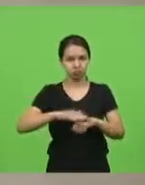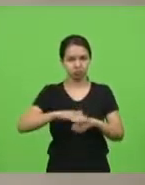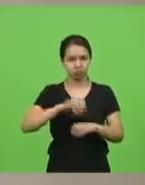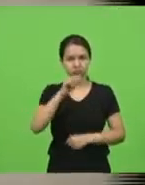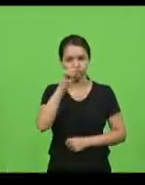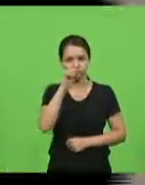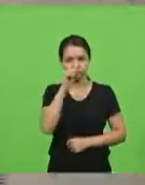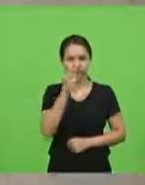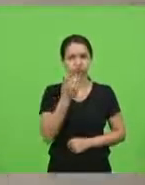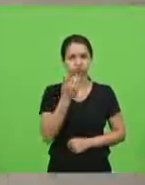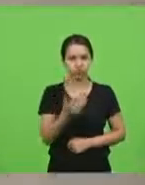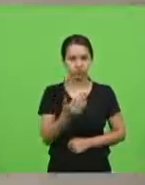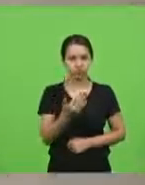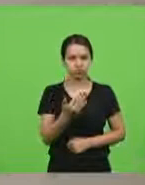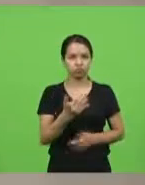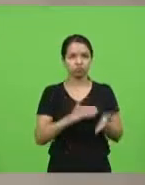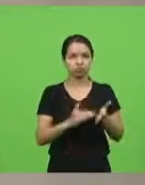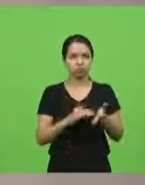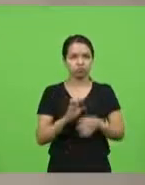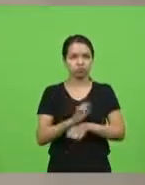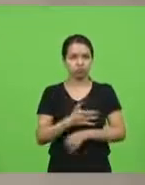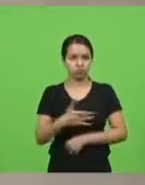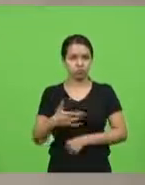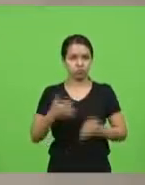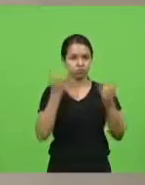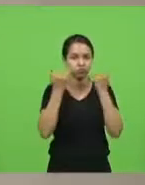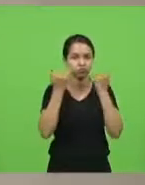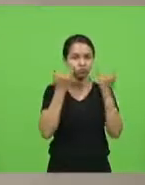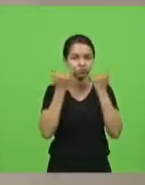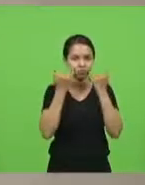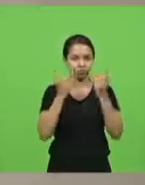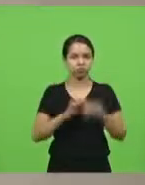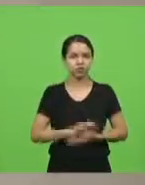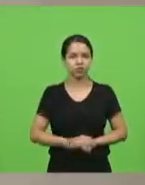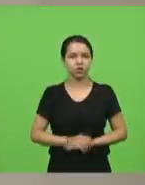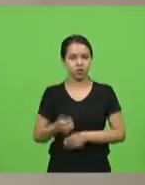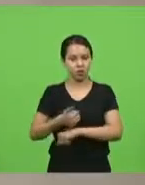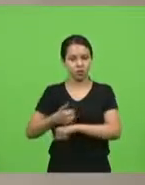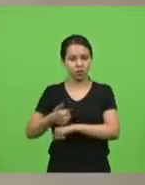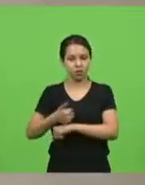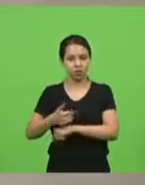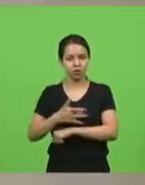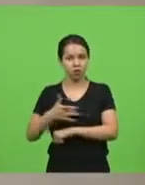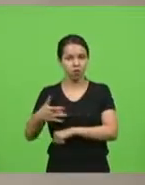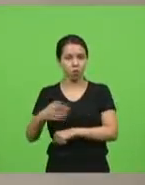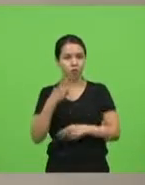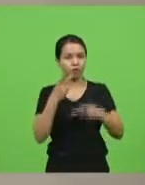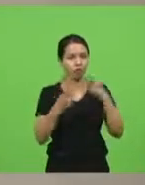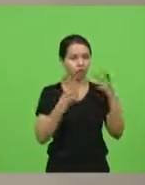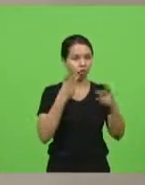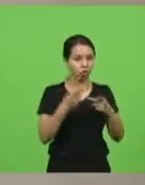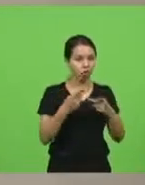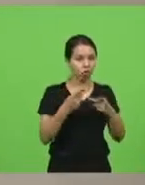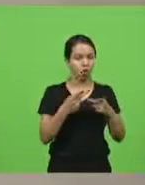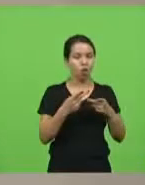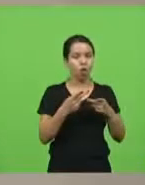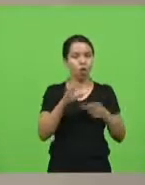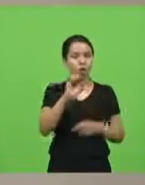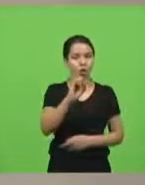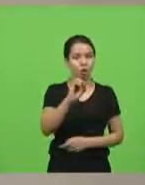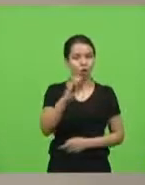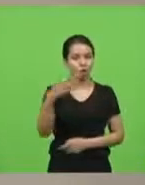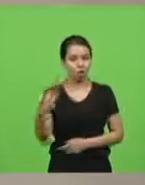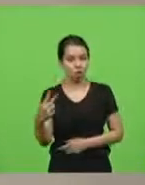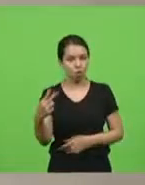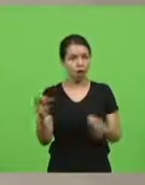solicitando ao secretário do Estado da Saúde informações acerca da afirmação por profissionais da saúde do Estado de que que o oxigênio está prestes a